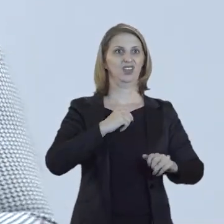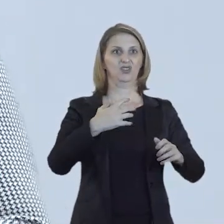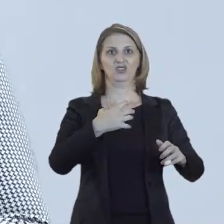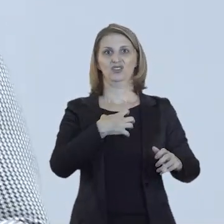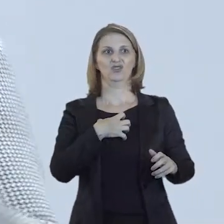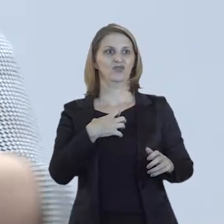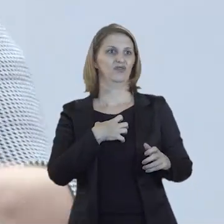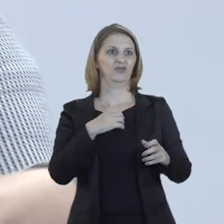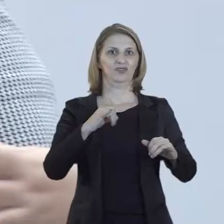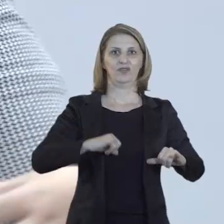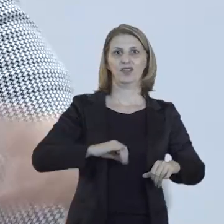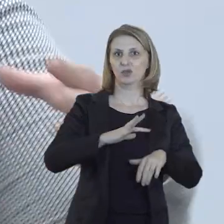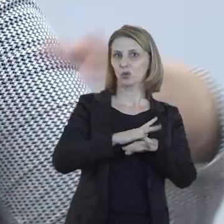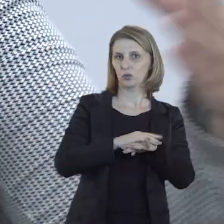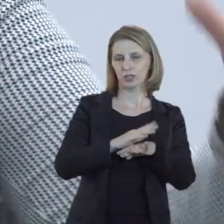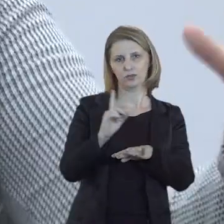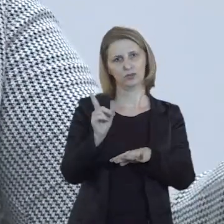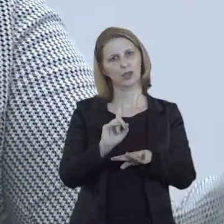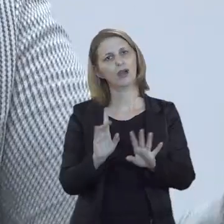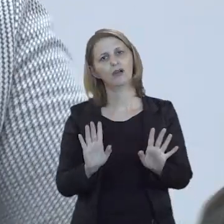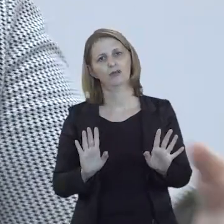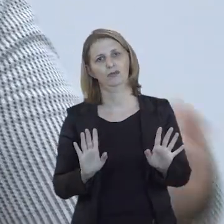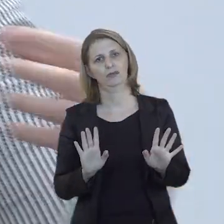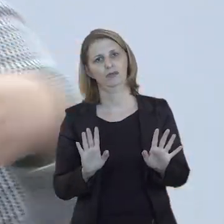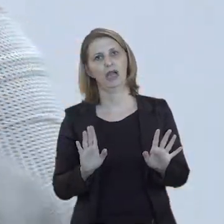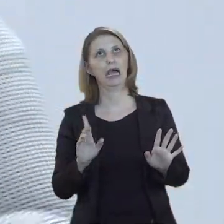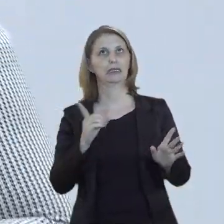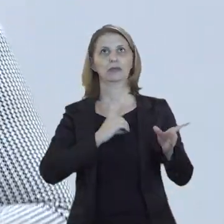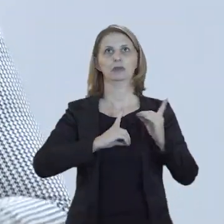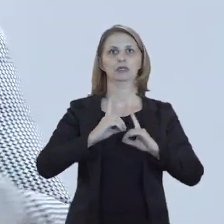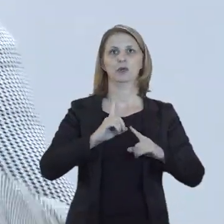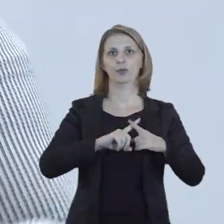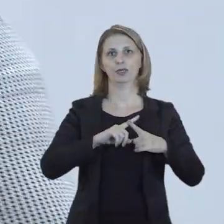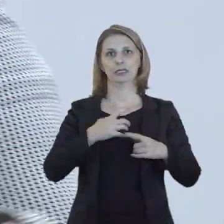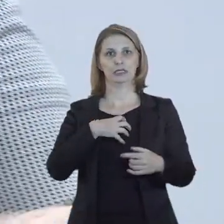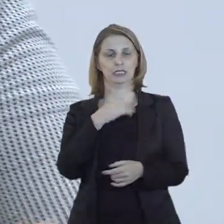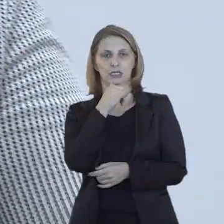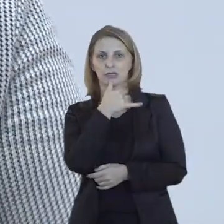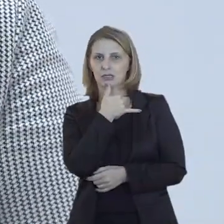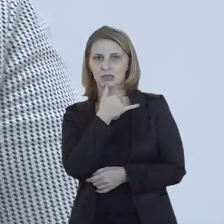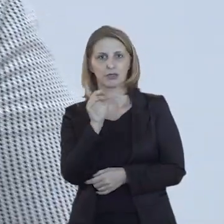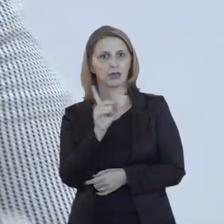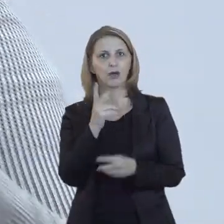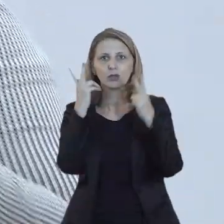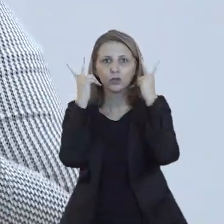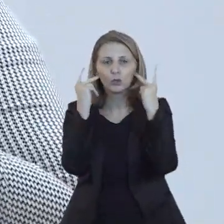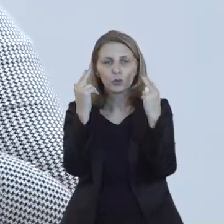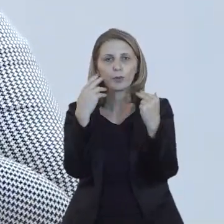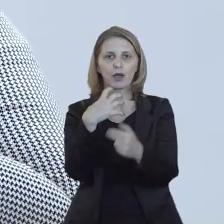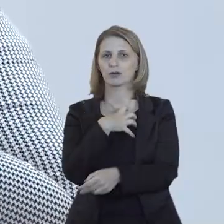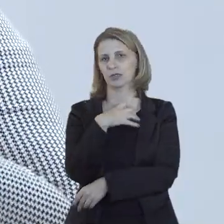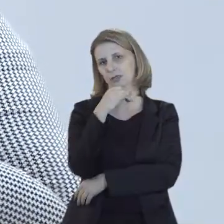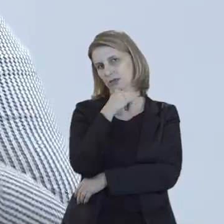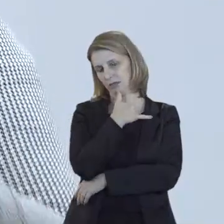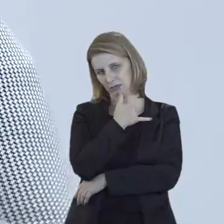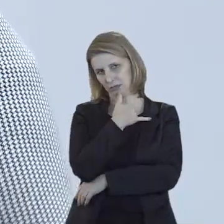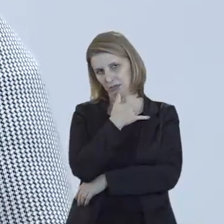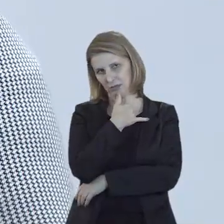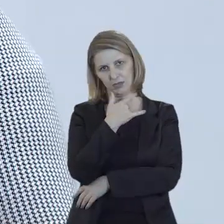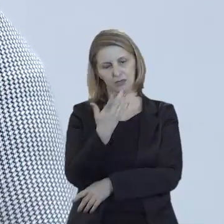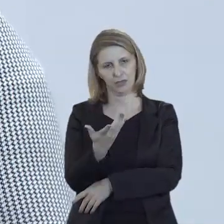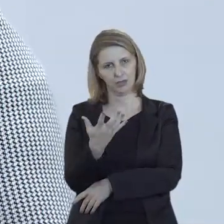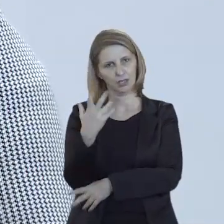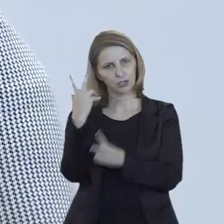porque eu estou ansiosa que eu estou sofrendo um transtorno de ansiedade, não é porque eu estou triste que eu tenho depressão. É normal